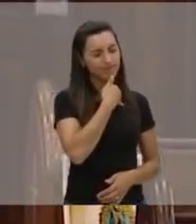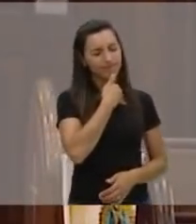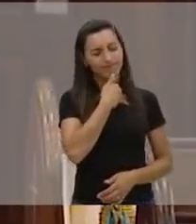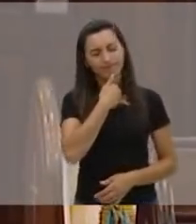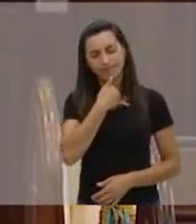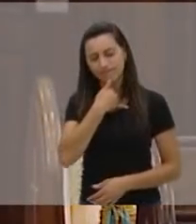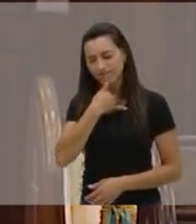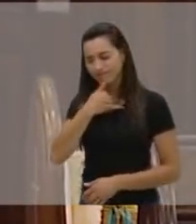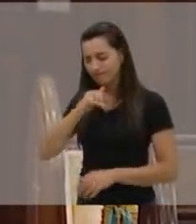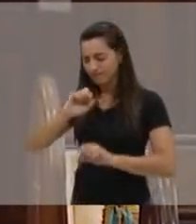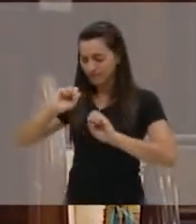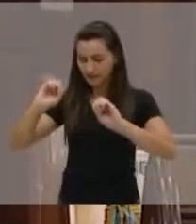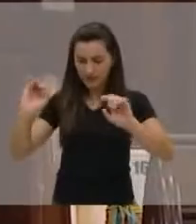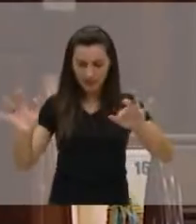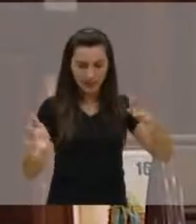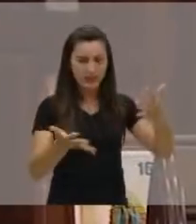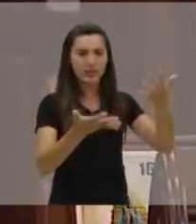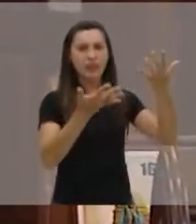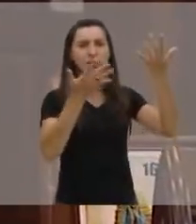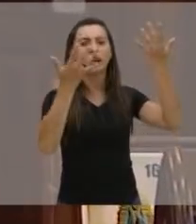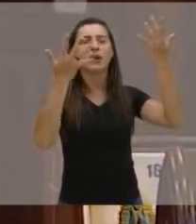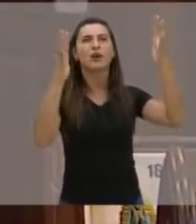Salve Regina,